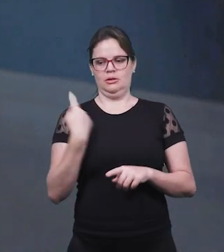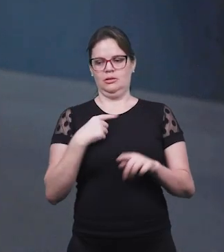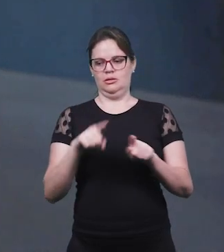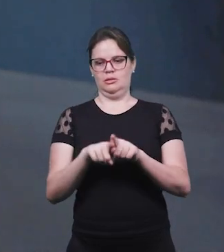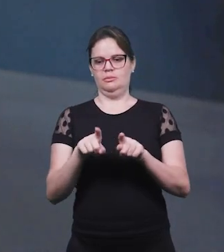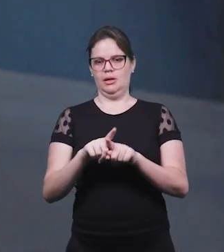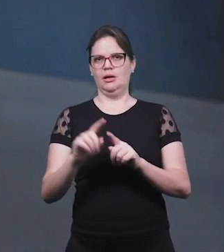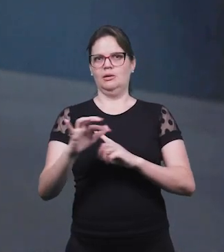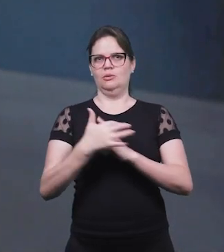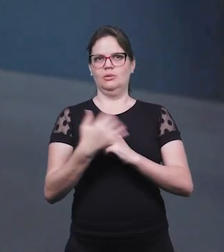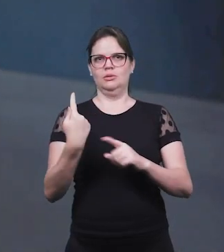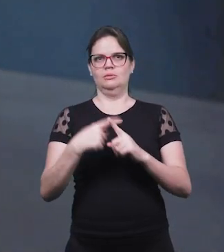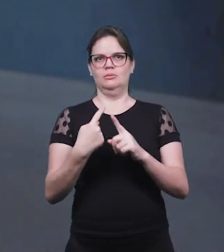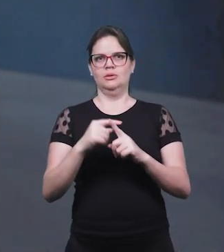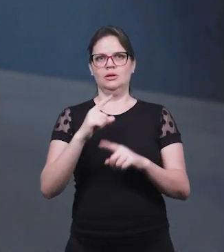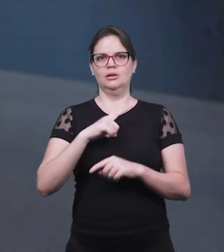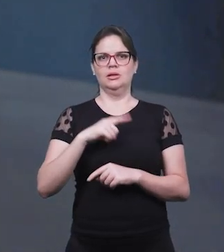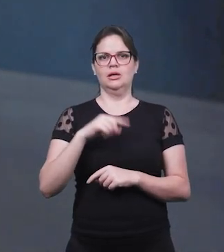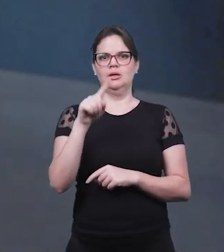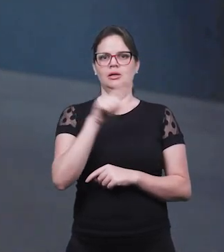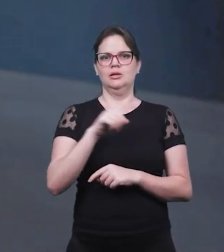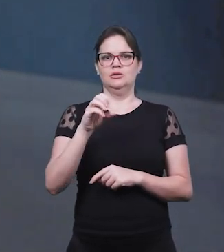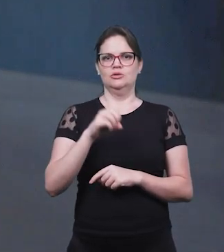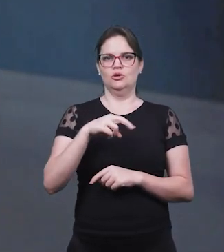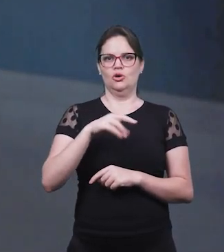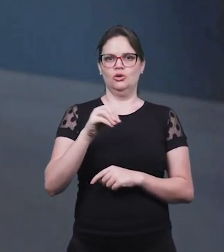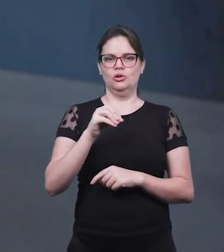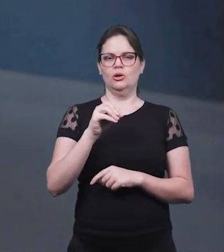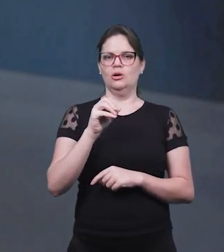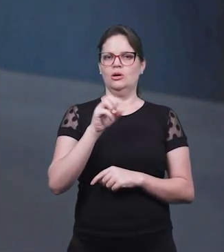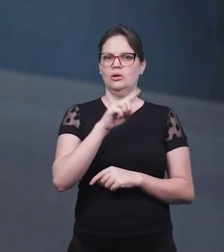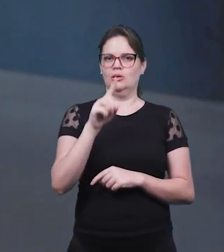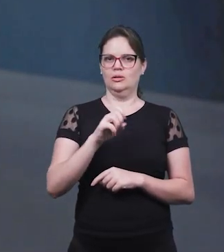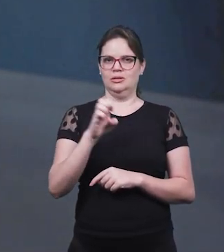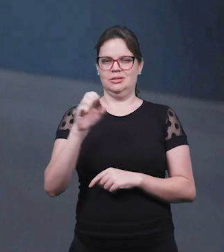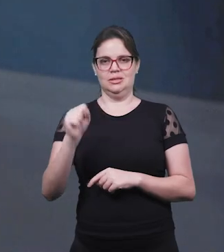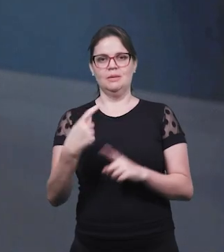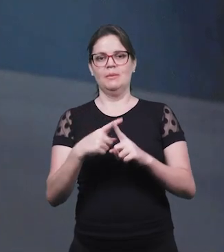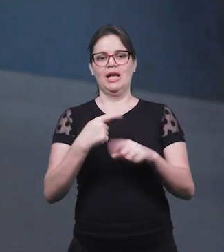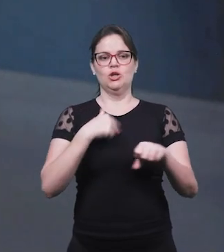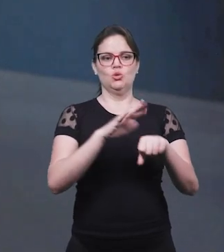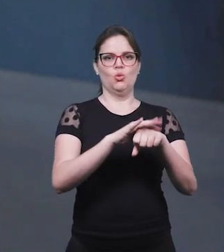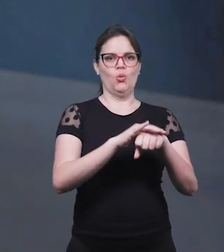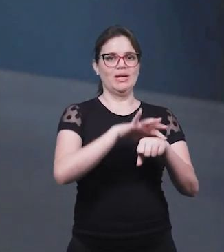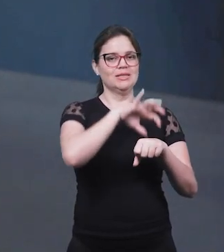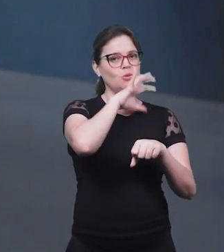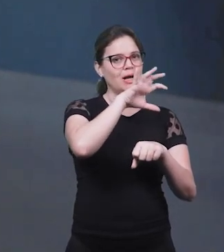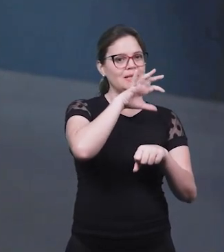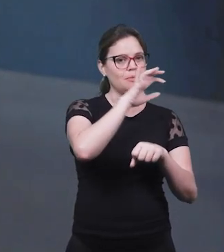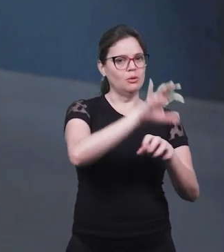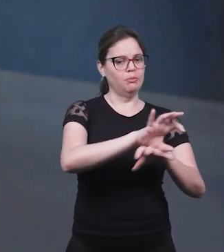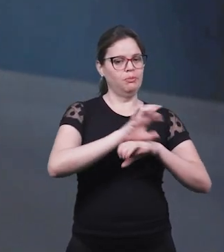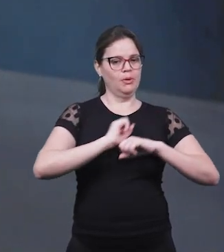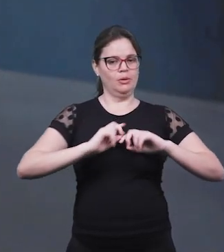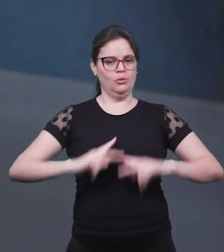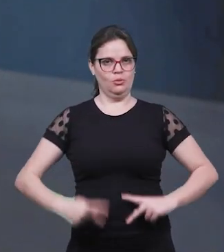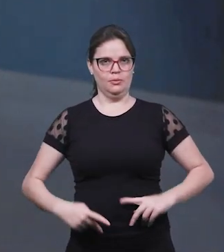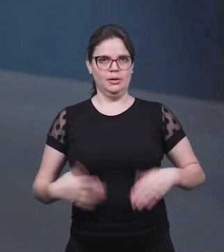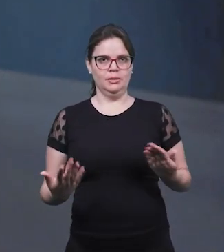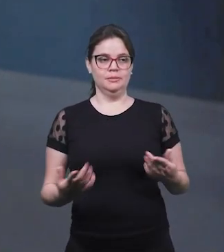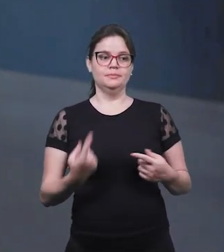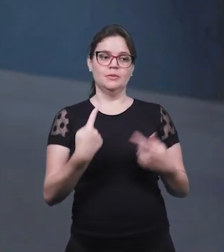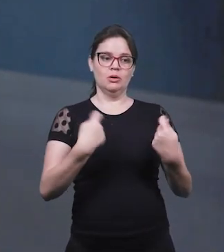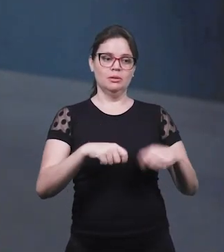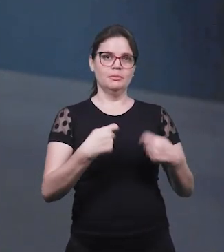porque existem zoonoses, são doenças que são transmitidas do animal para o ser humano. E o animal ele